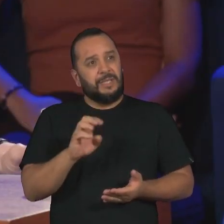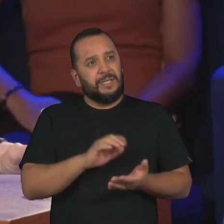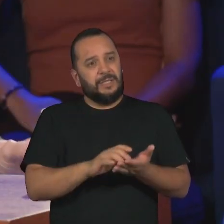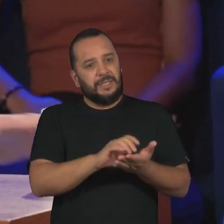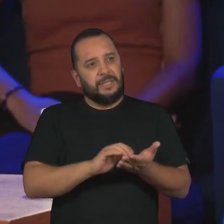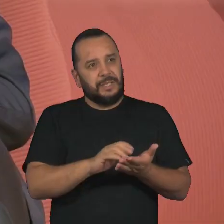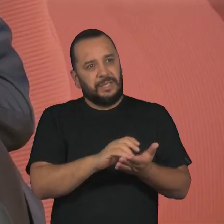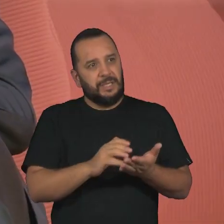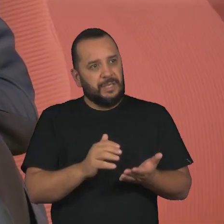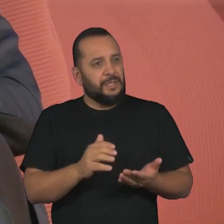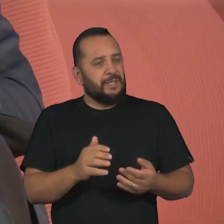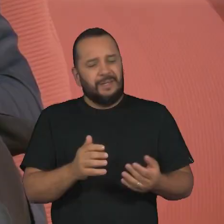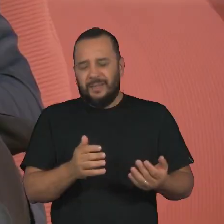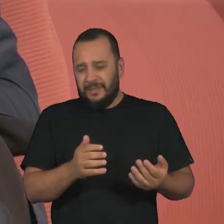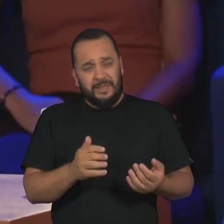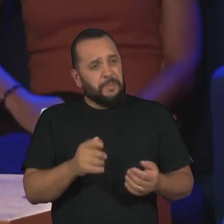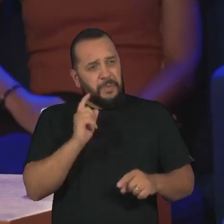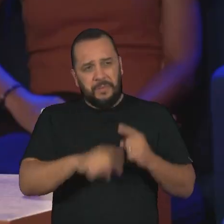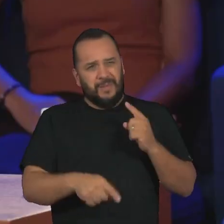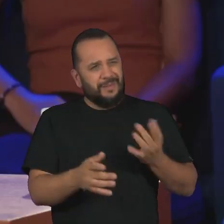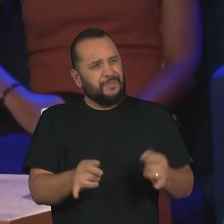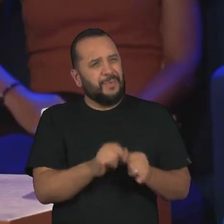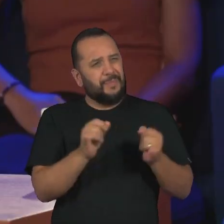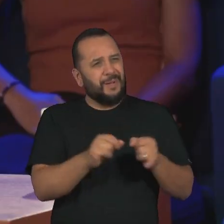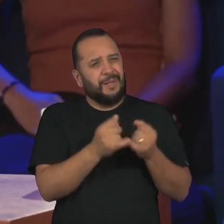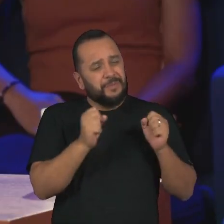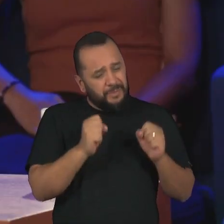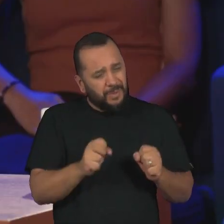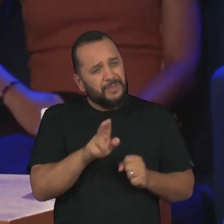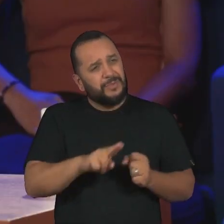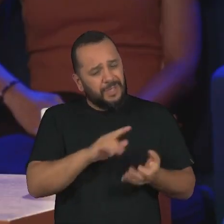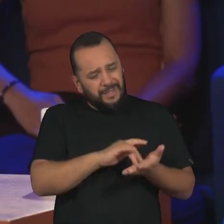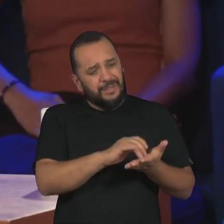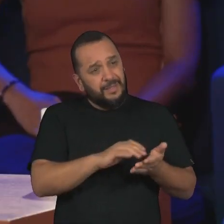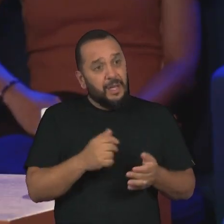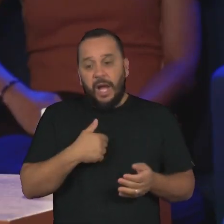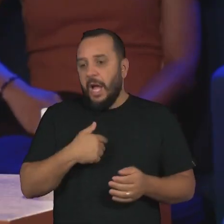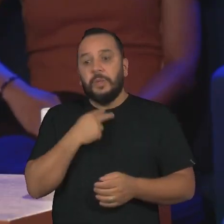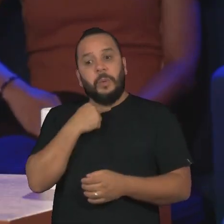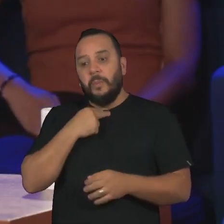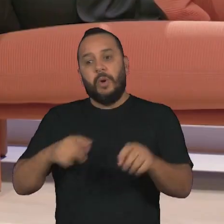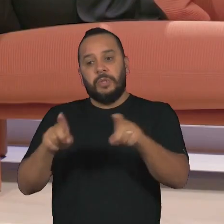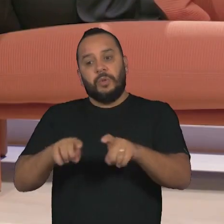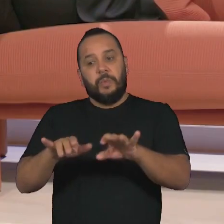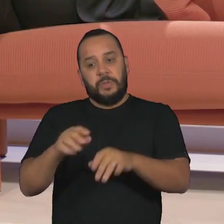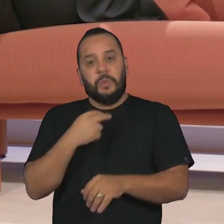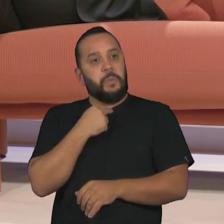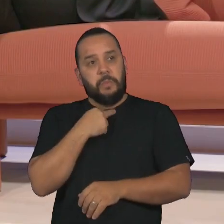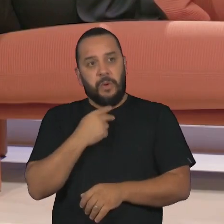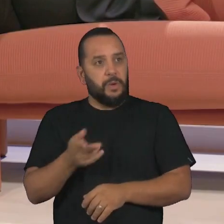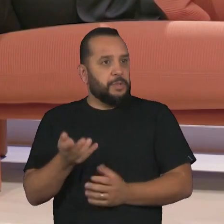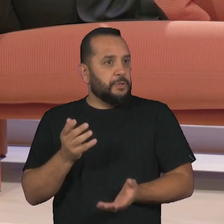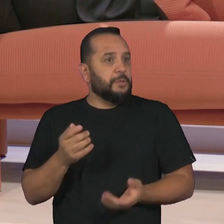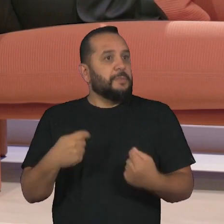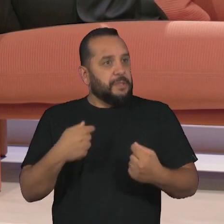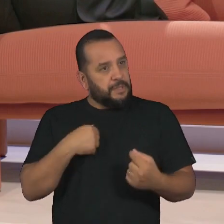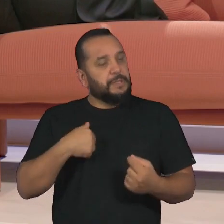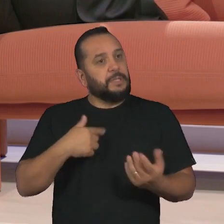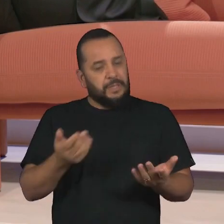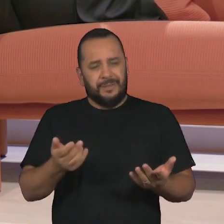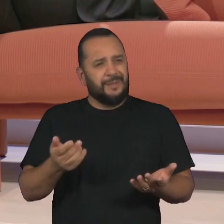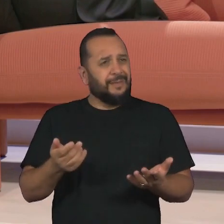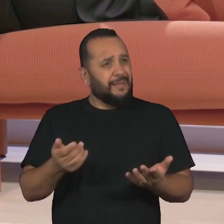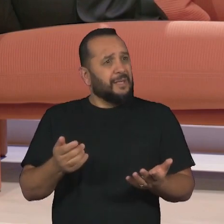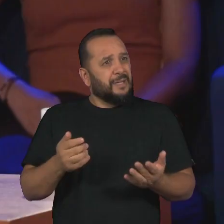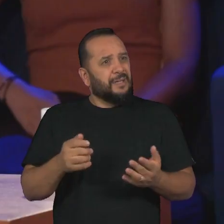mais vai saber de matemática. Bobagem. Aí depois, né? Computador, não pode usar computador, porque senão a pessoa não vai mais aprender a escrever à mão, tal, tudo